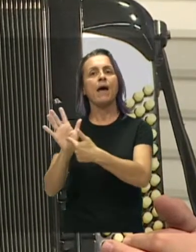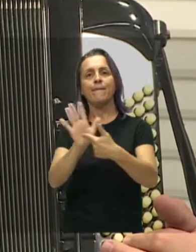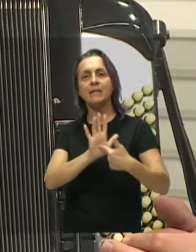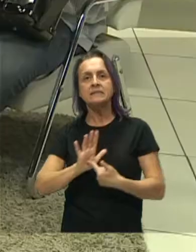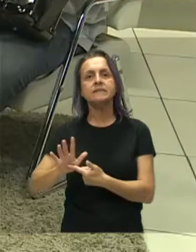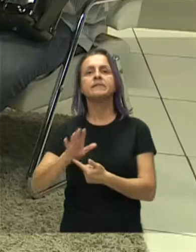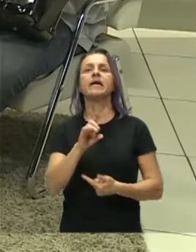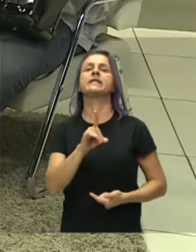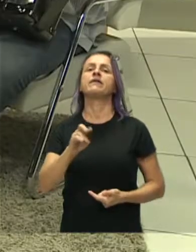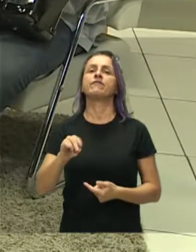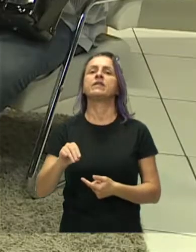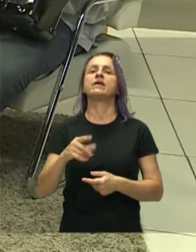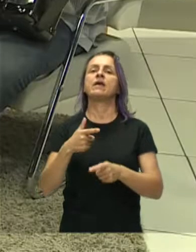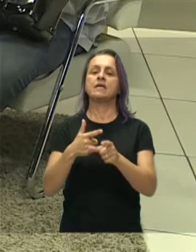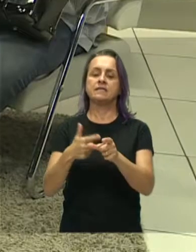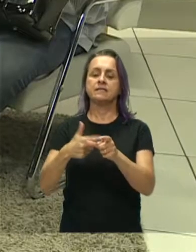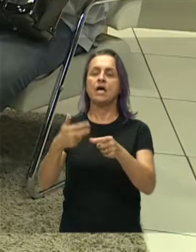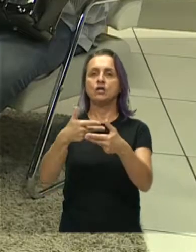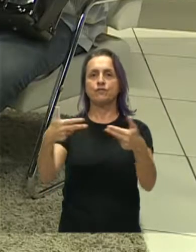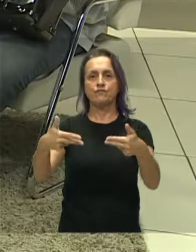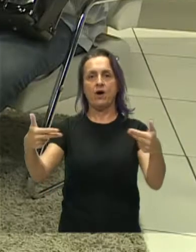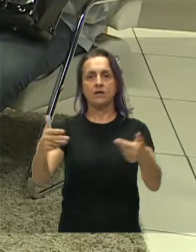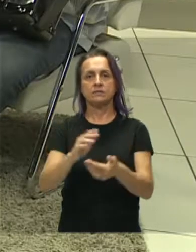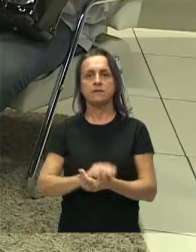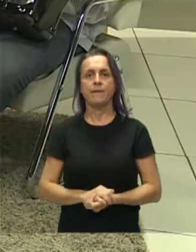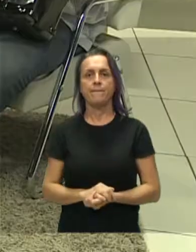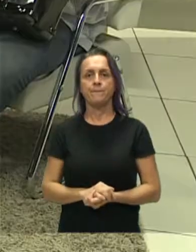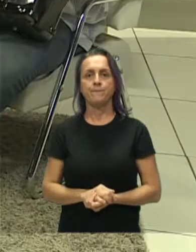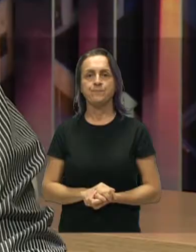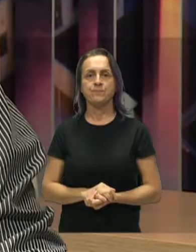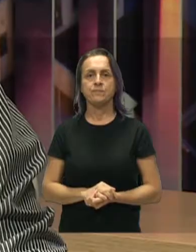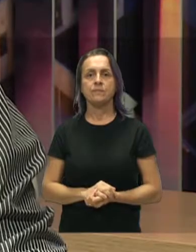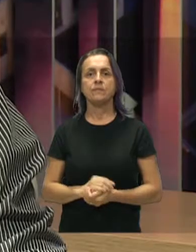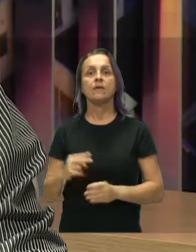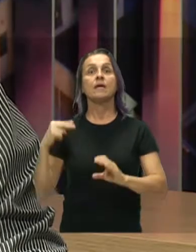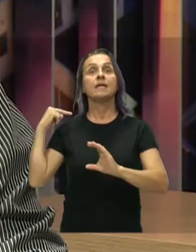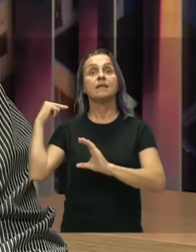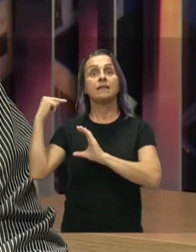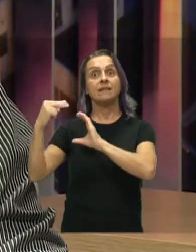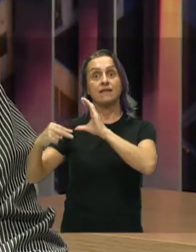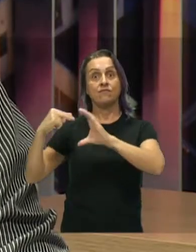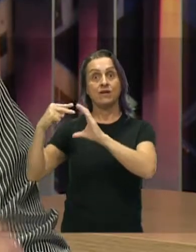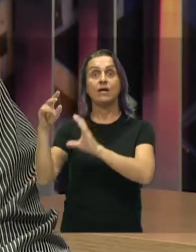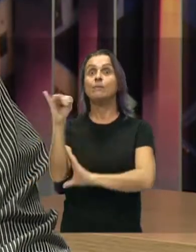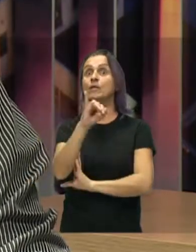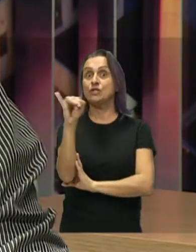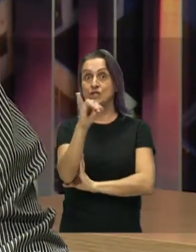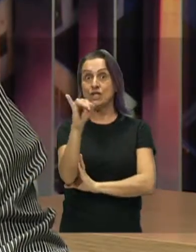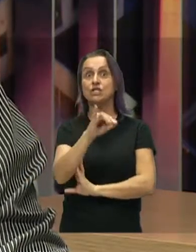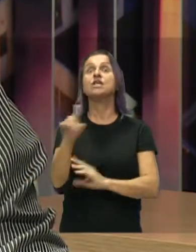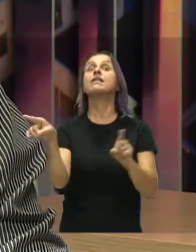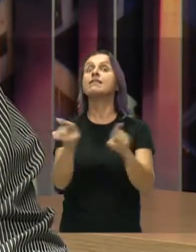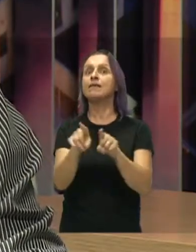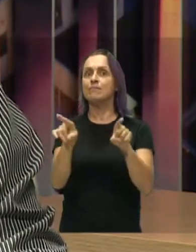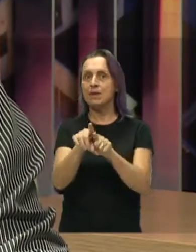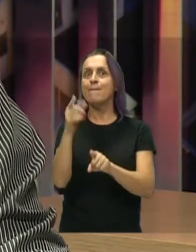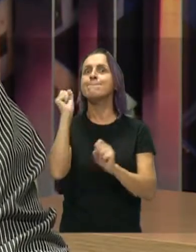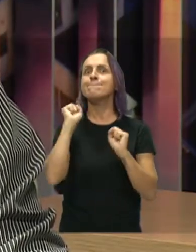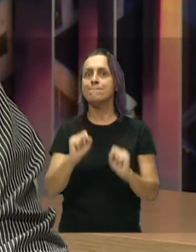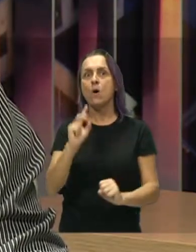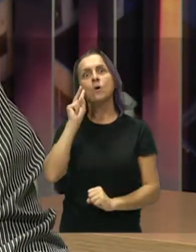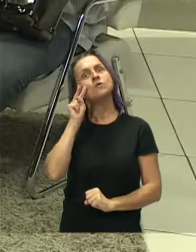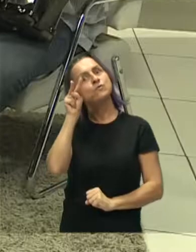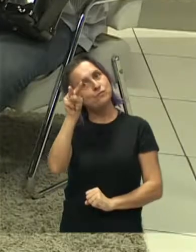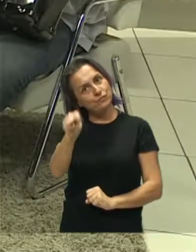TV Câmara de Itajaí, o sinal, ele se estende a Brusque também tem gente que pode nos acompanhar pelo YouTube, mas